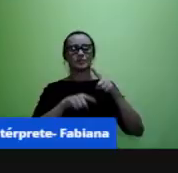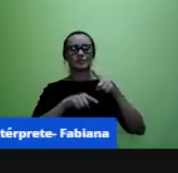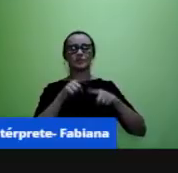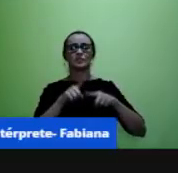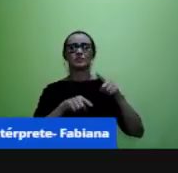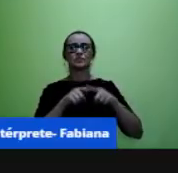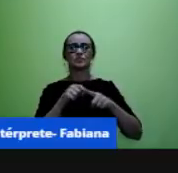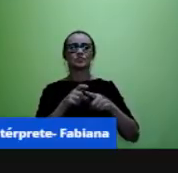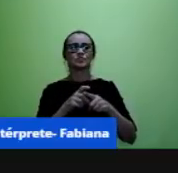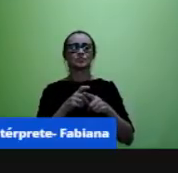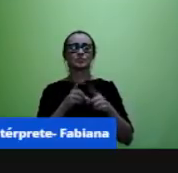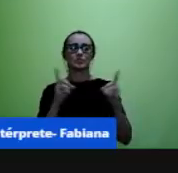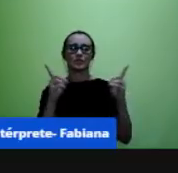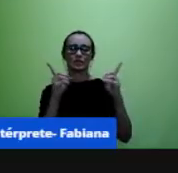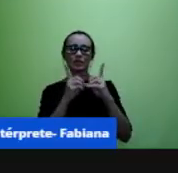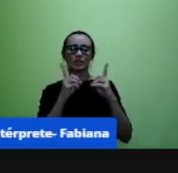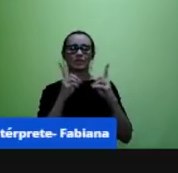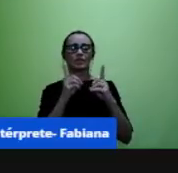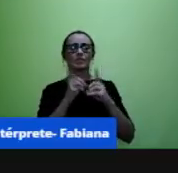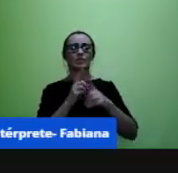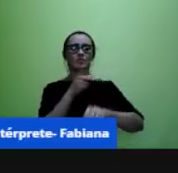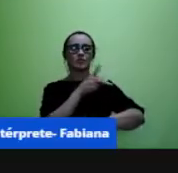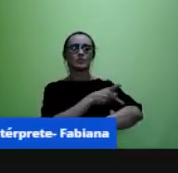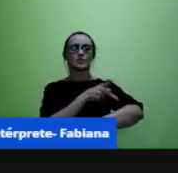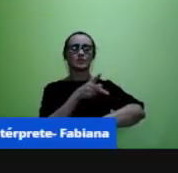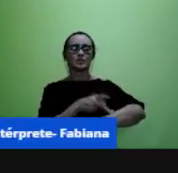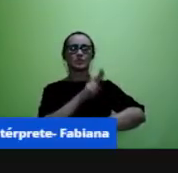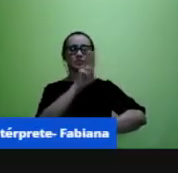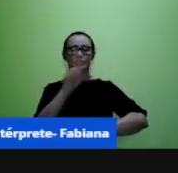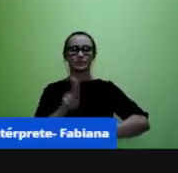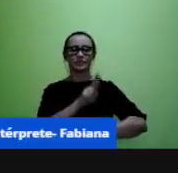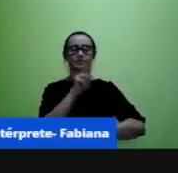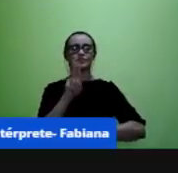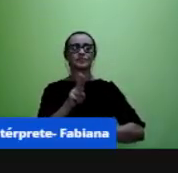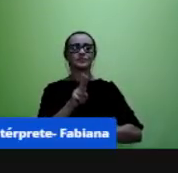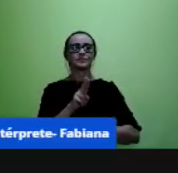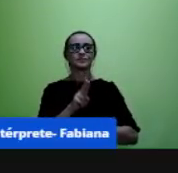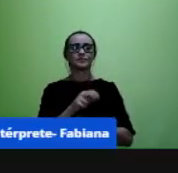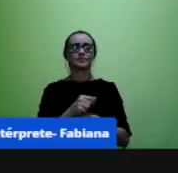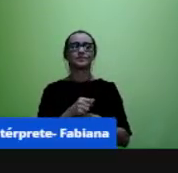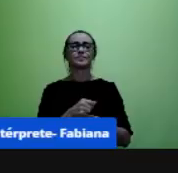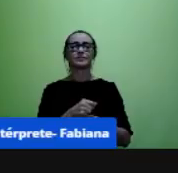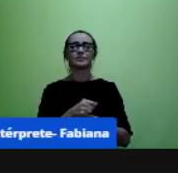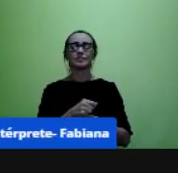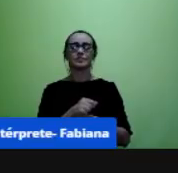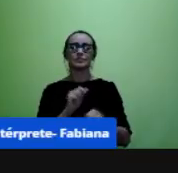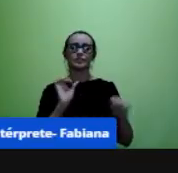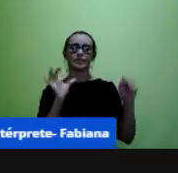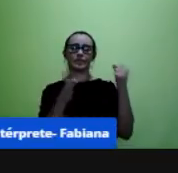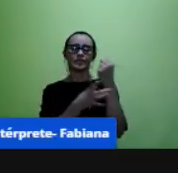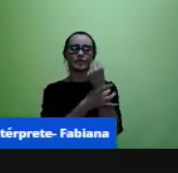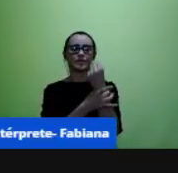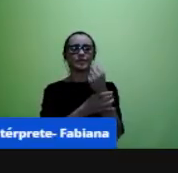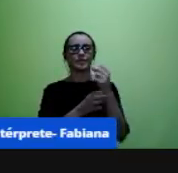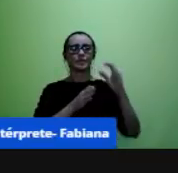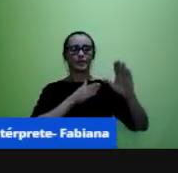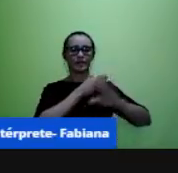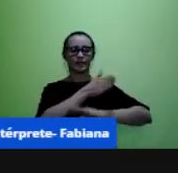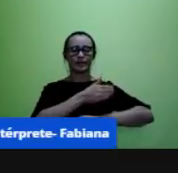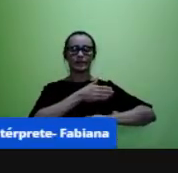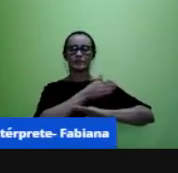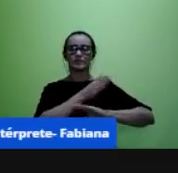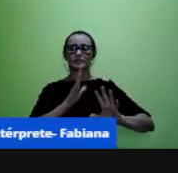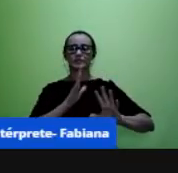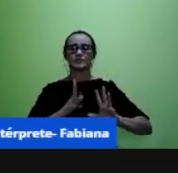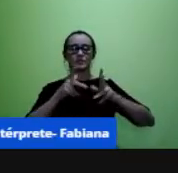que eu estou utilizando nesse contexto. Tá? Então, no caso, uma forma de garantir esse acesso a todos, no caso,